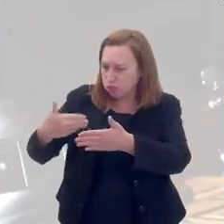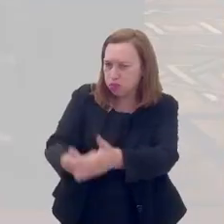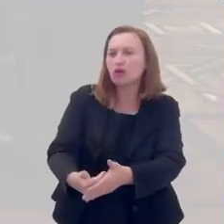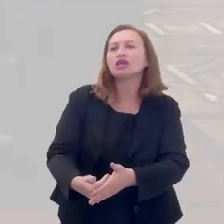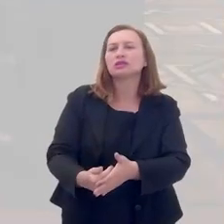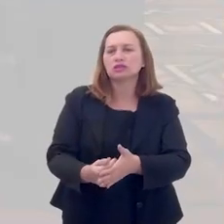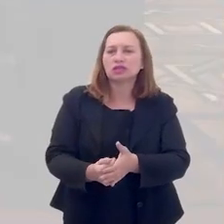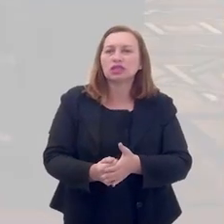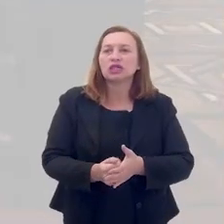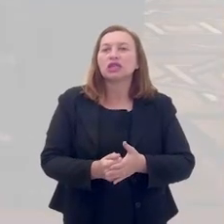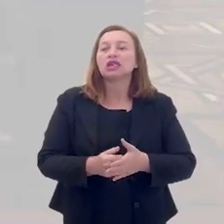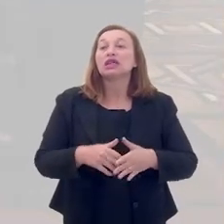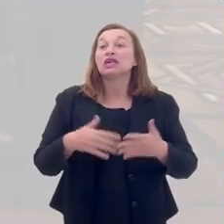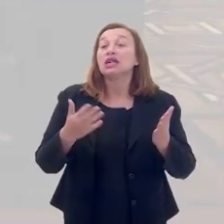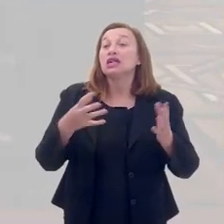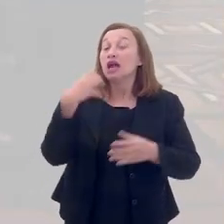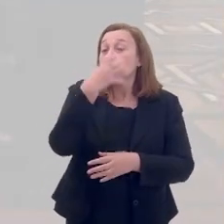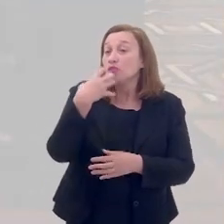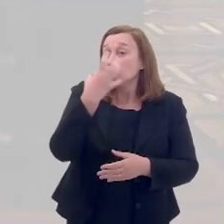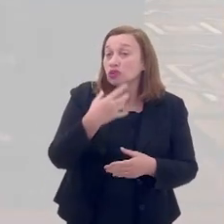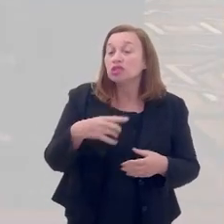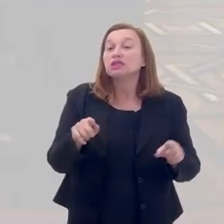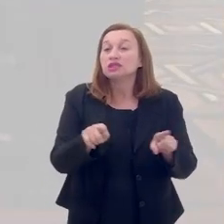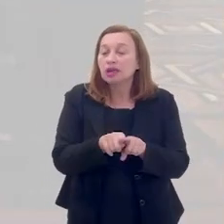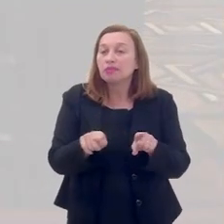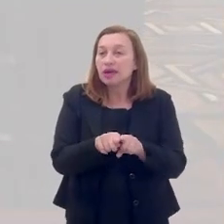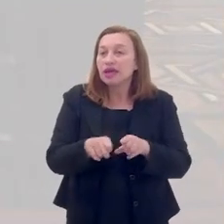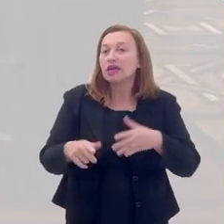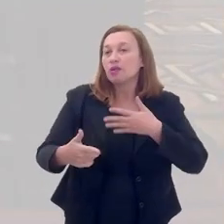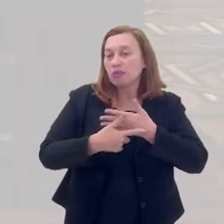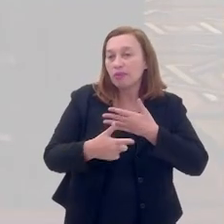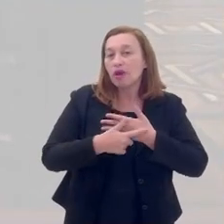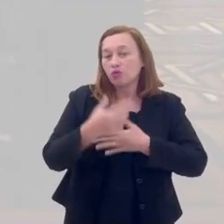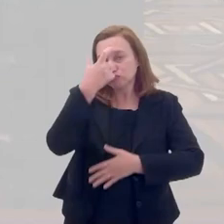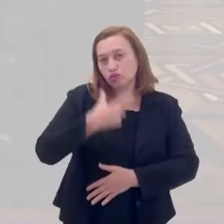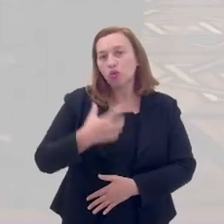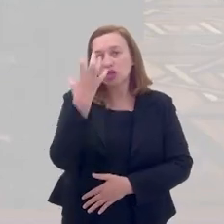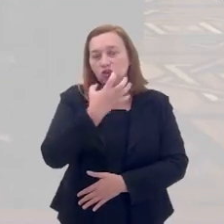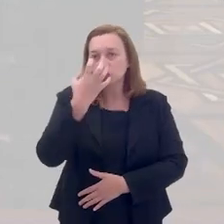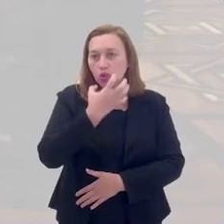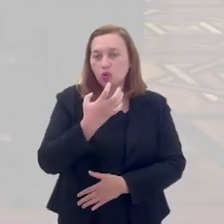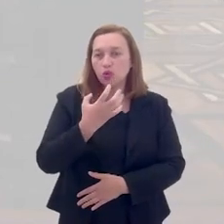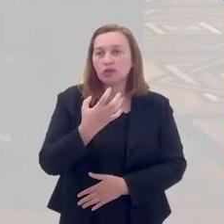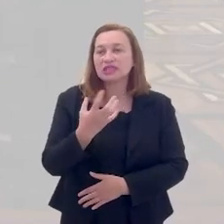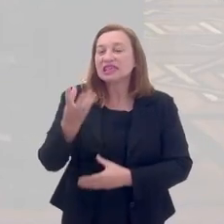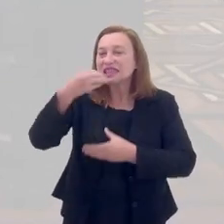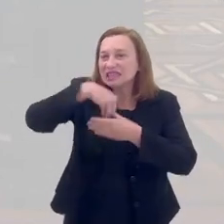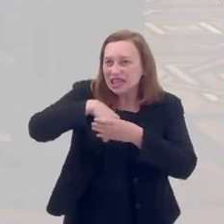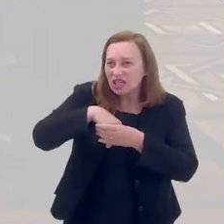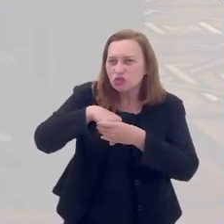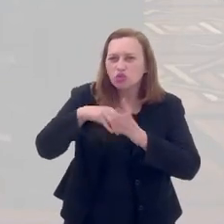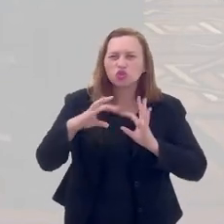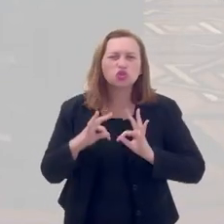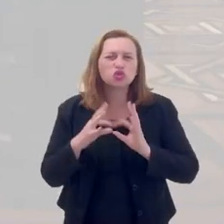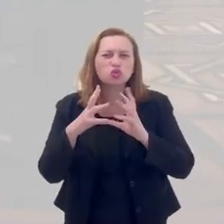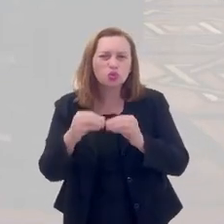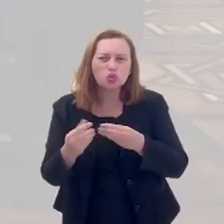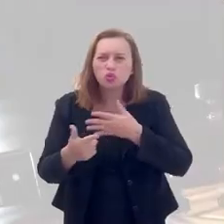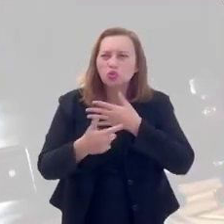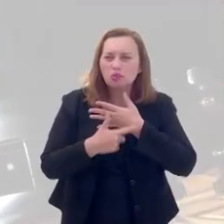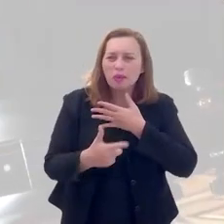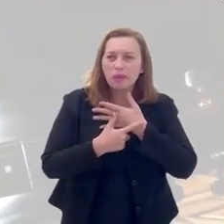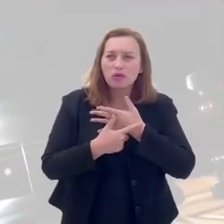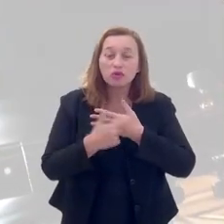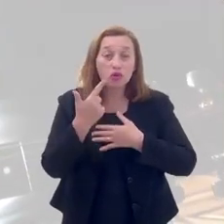veio percorrendo e a música ela também é um papel Sou cantor enfim e a gente e dentro desse de todos esses